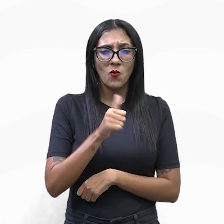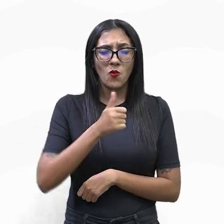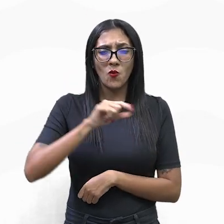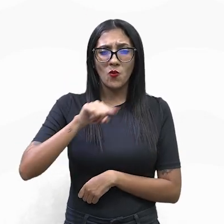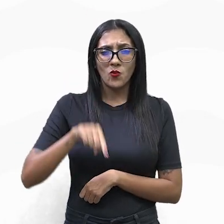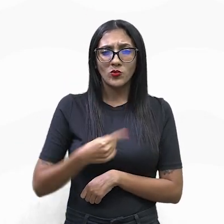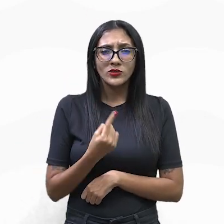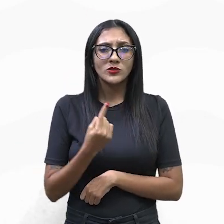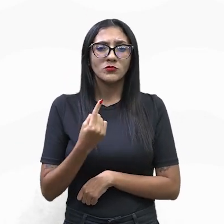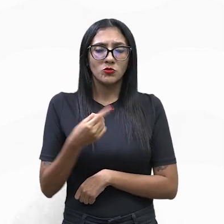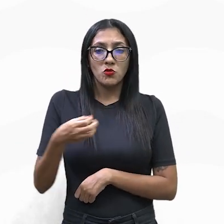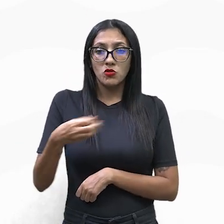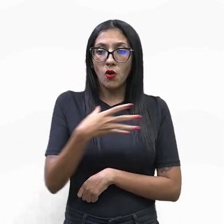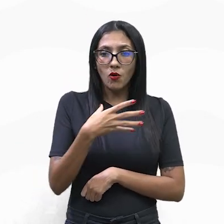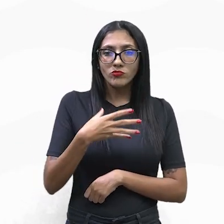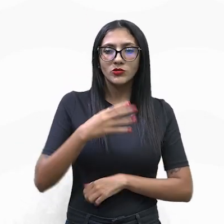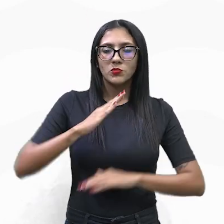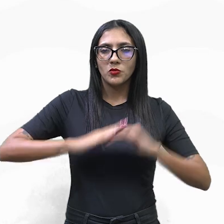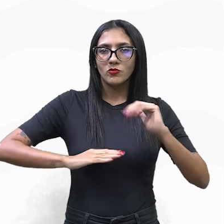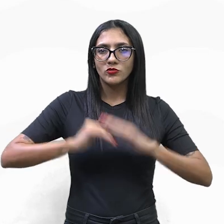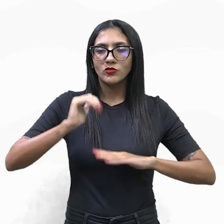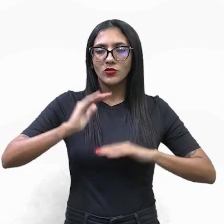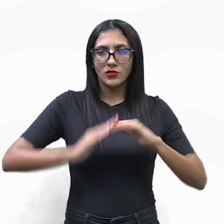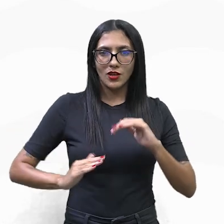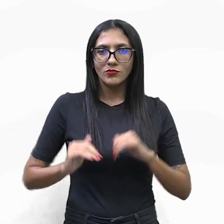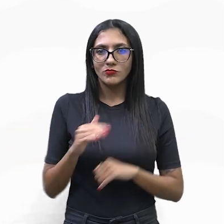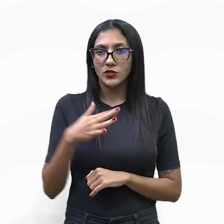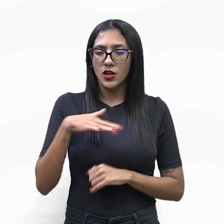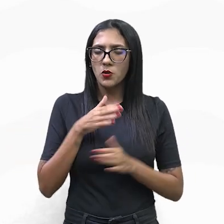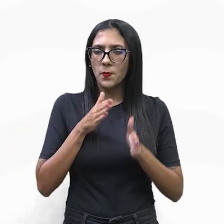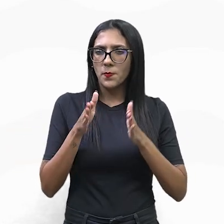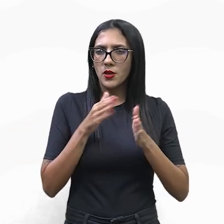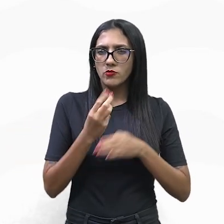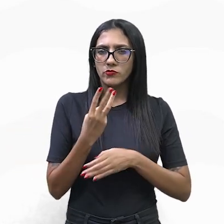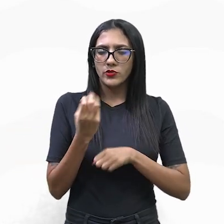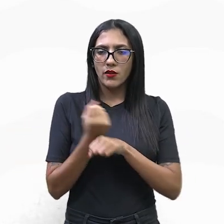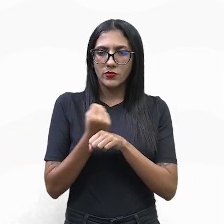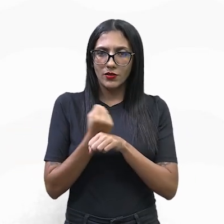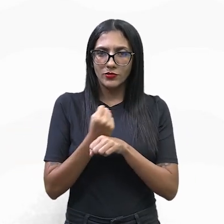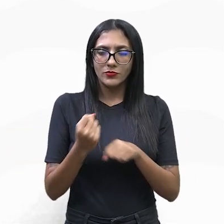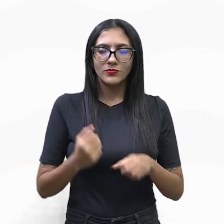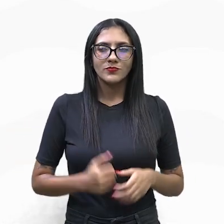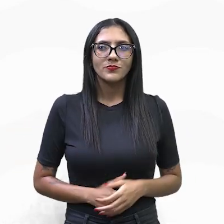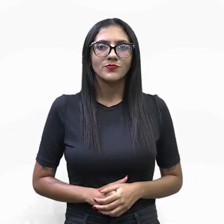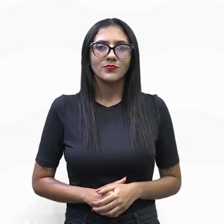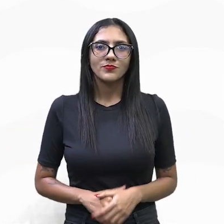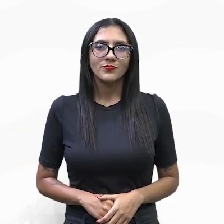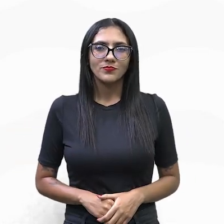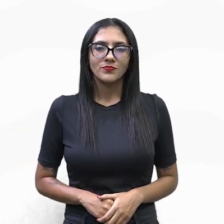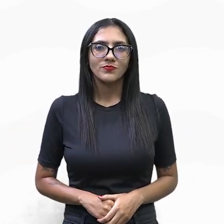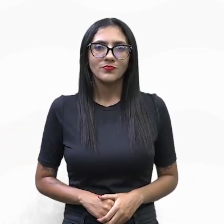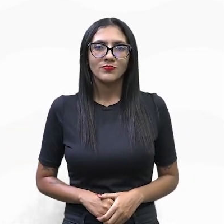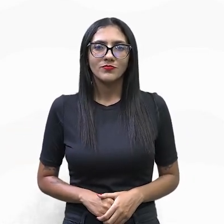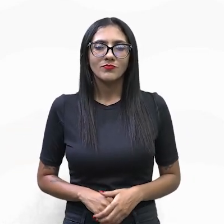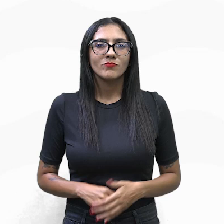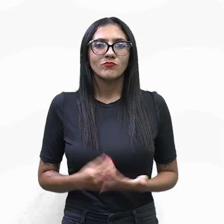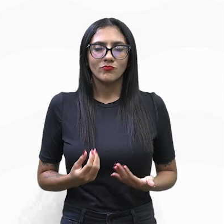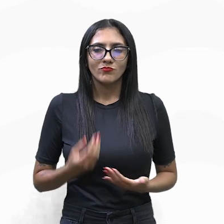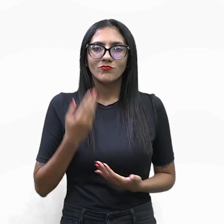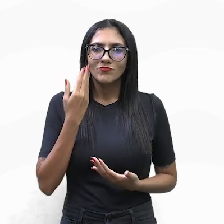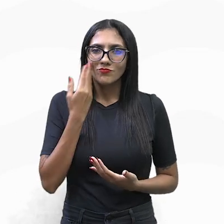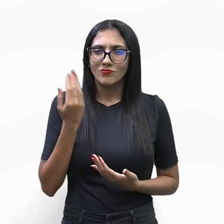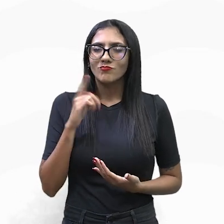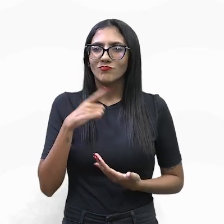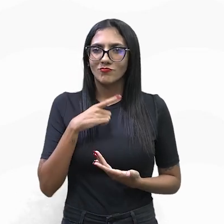mil novos trabalhadores nos próximos 3 anos. Olha aí, então, que notícia bacana. Tá vendo como a automação não é notícia ruim, tão ruim